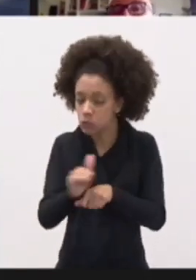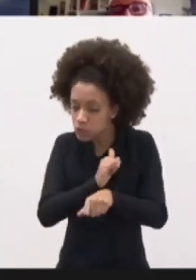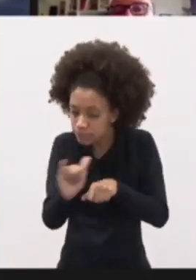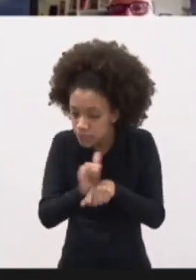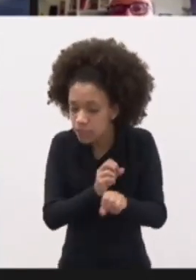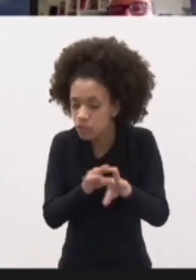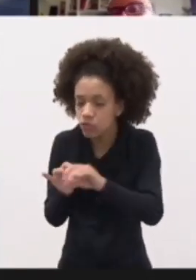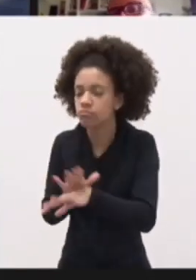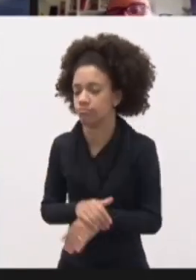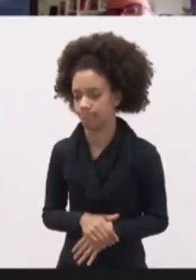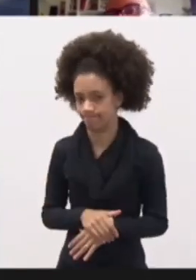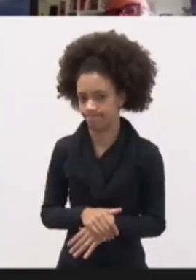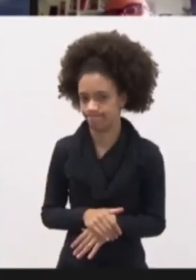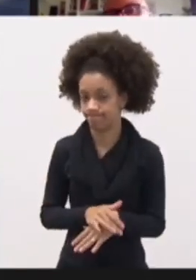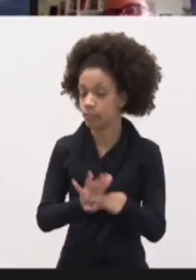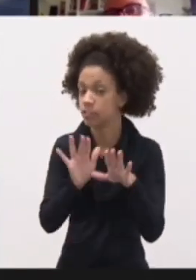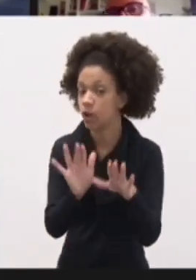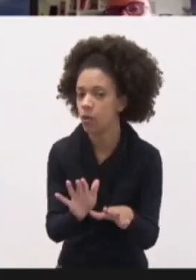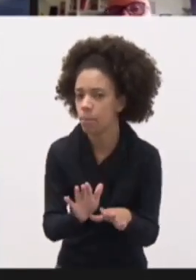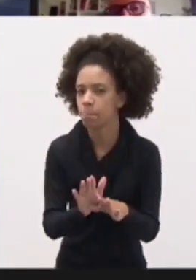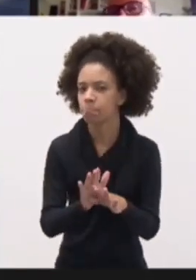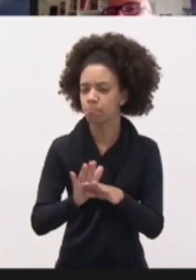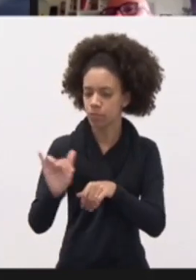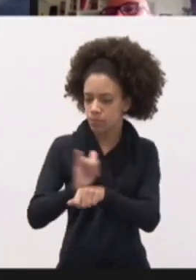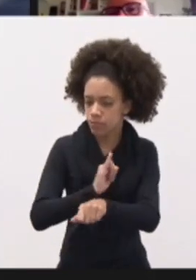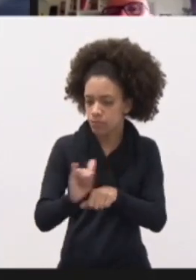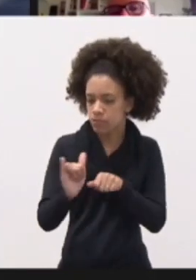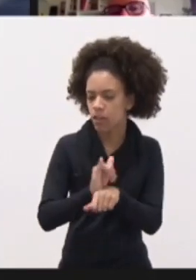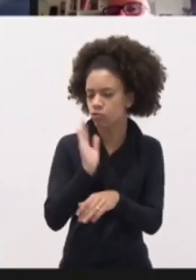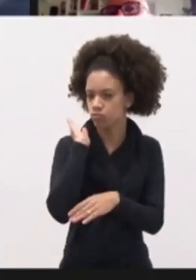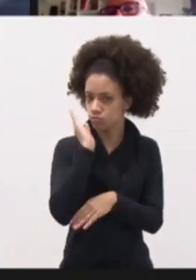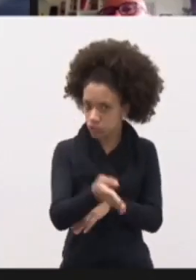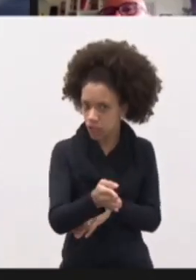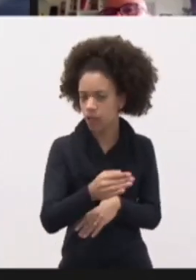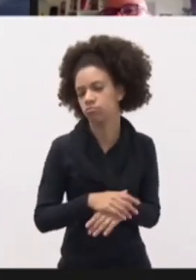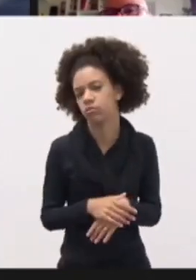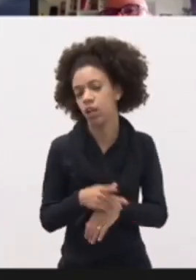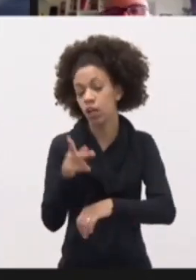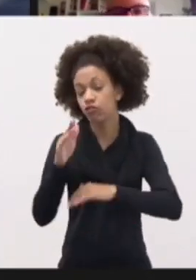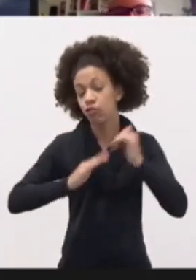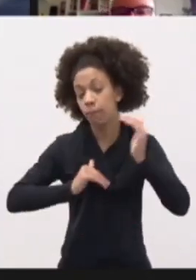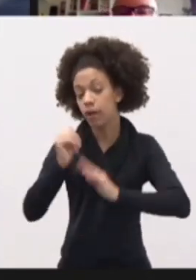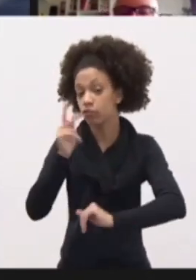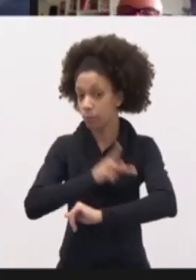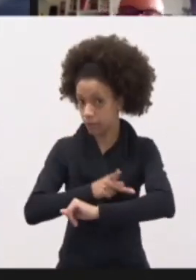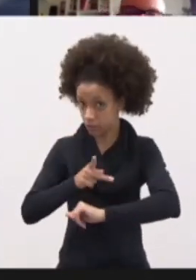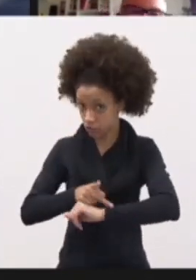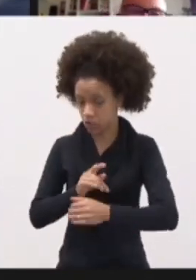os aspectos diretos aqui da competência digital prática pedagógica, né?